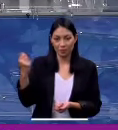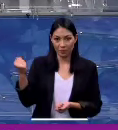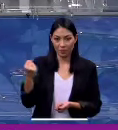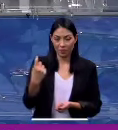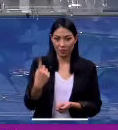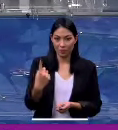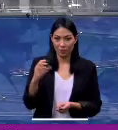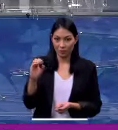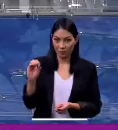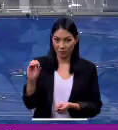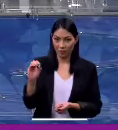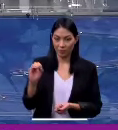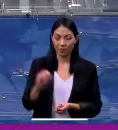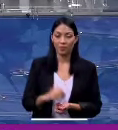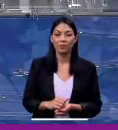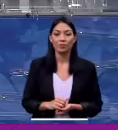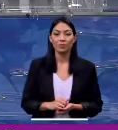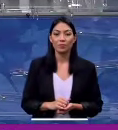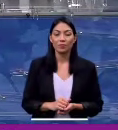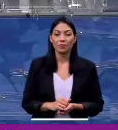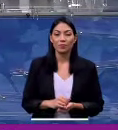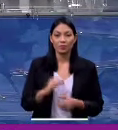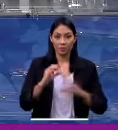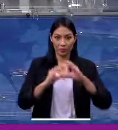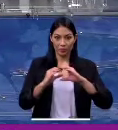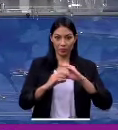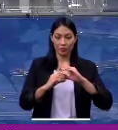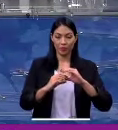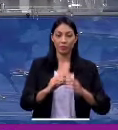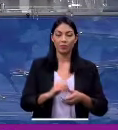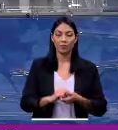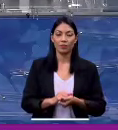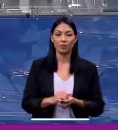Branca, número 10. Este é o concurso número